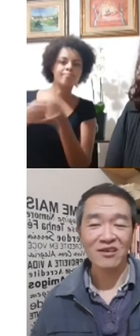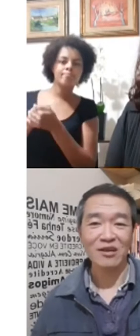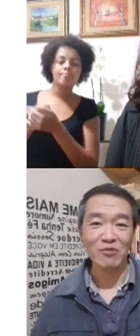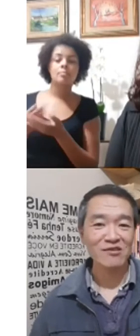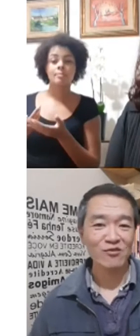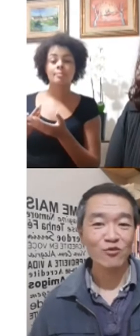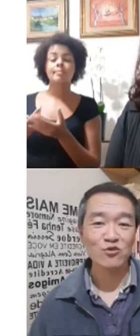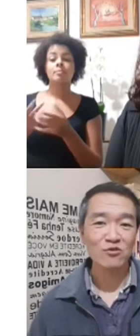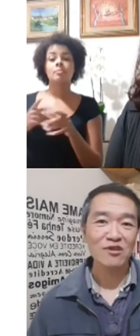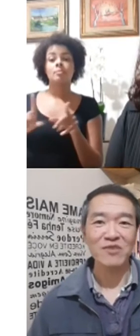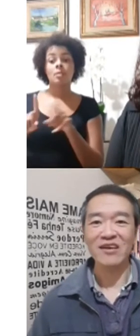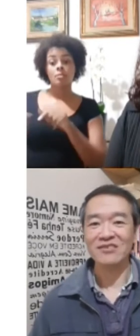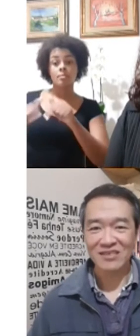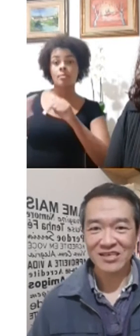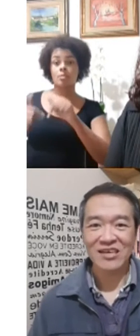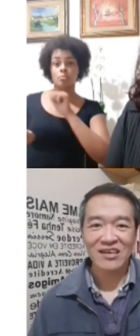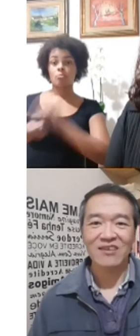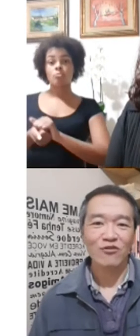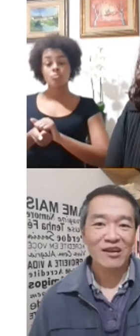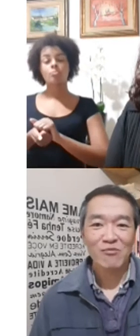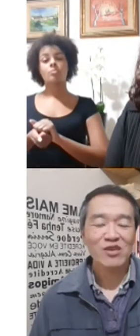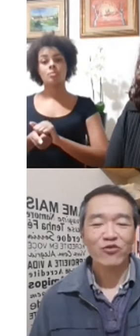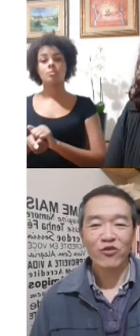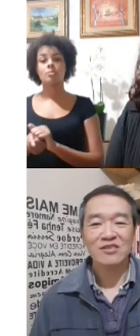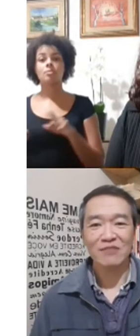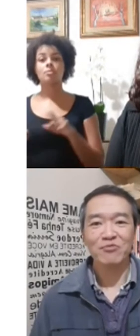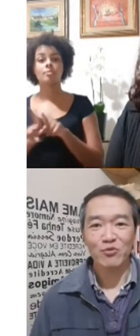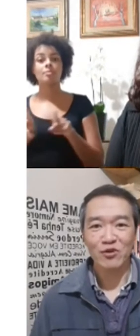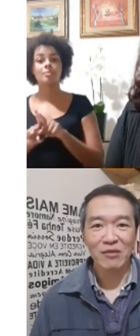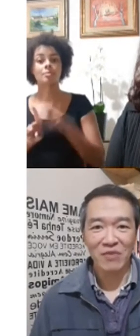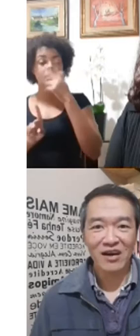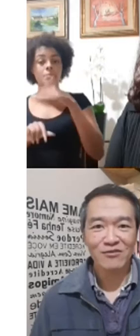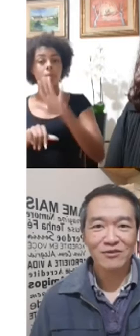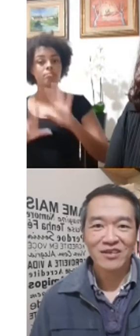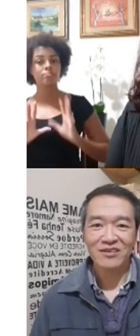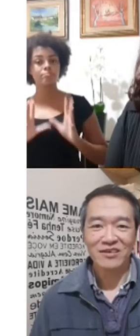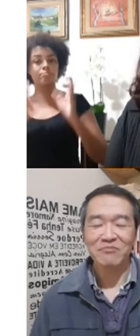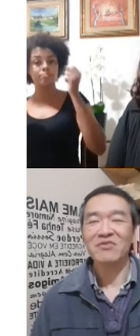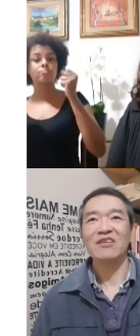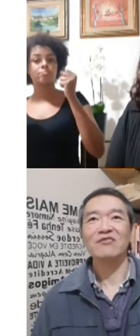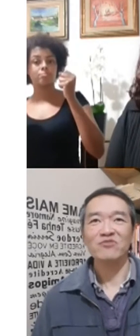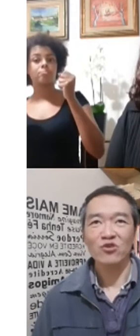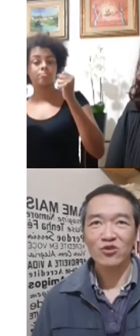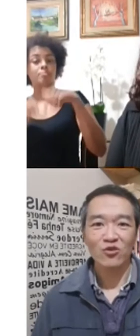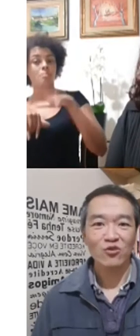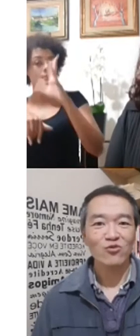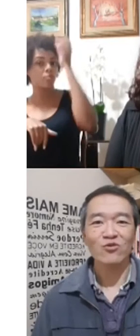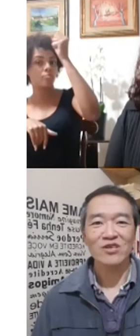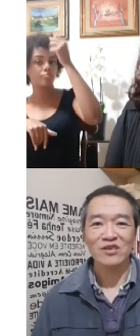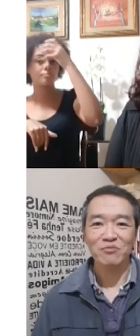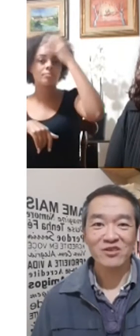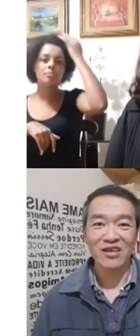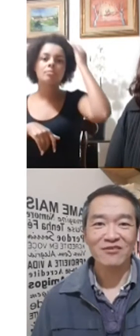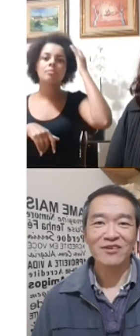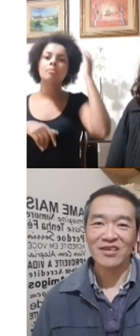conjunto, trabalhando em conjunto, também acho que colocaria mais força, né, para o meu trabalho, né? Então, tô